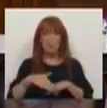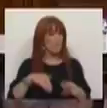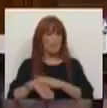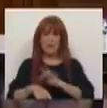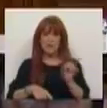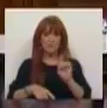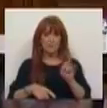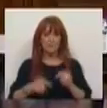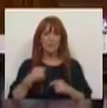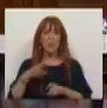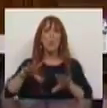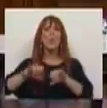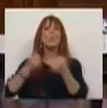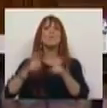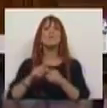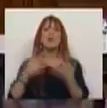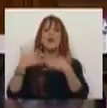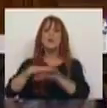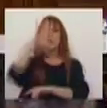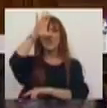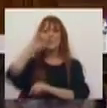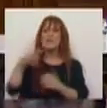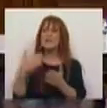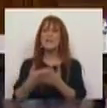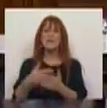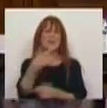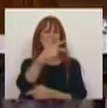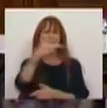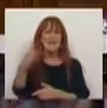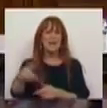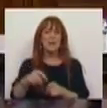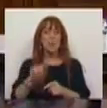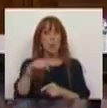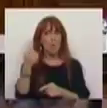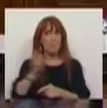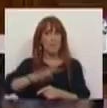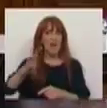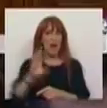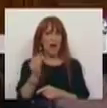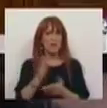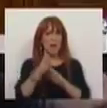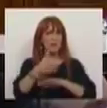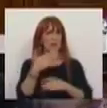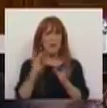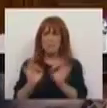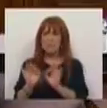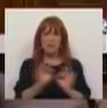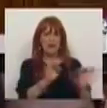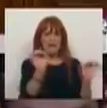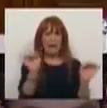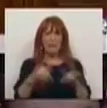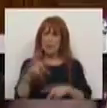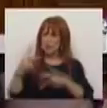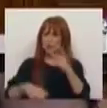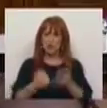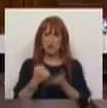fez. Foi o partido que integrou o governo que deixou centenas, se não milhares de crianças, sem acesso a terapias, quando lhes